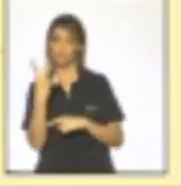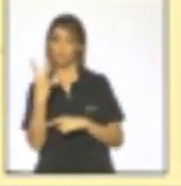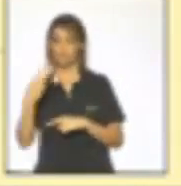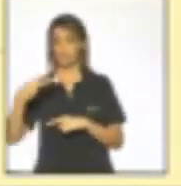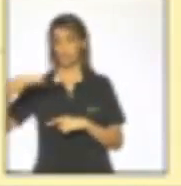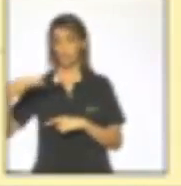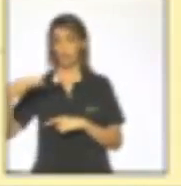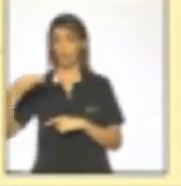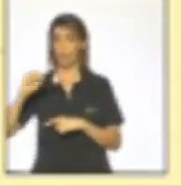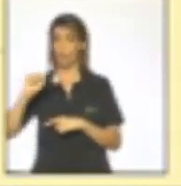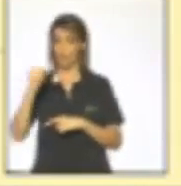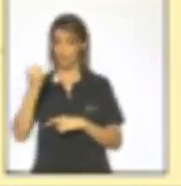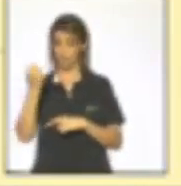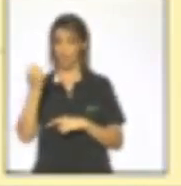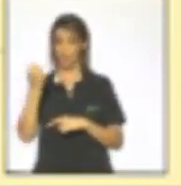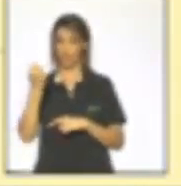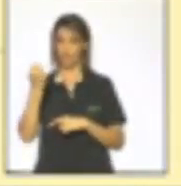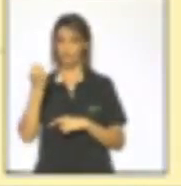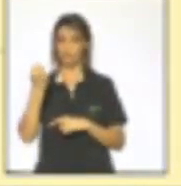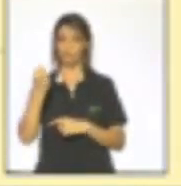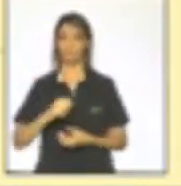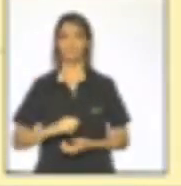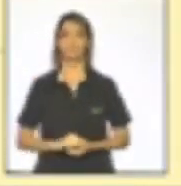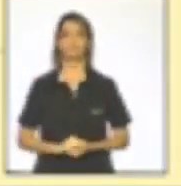vai dar 8.